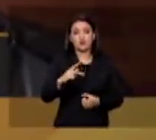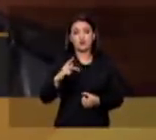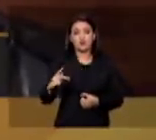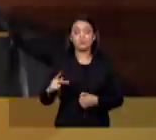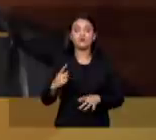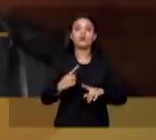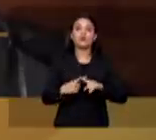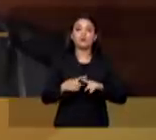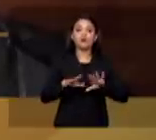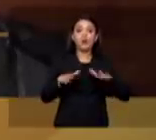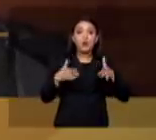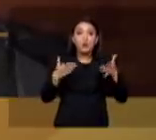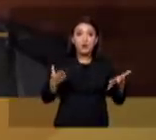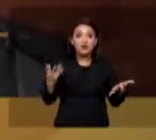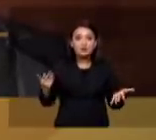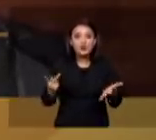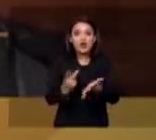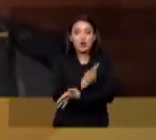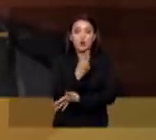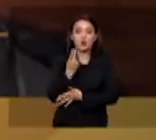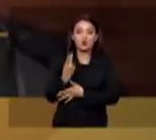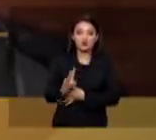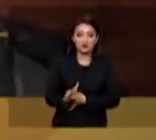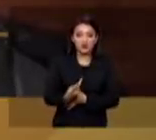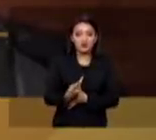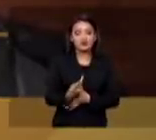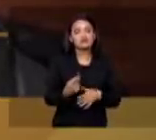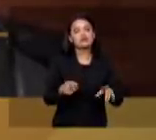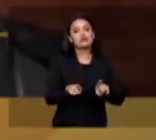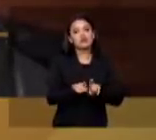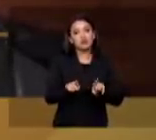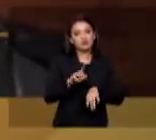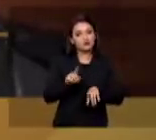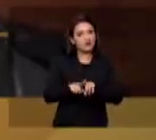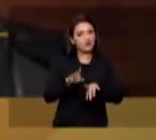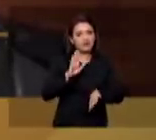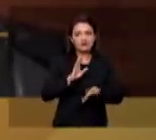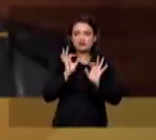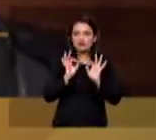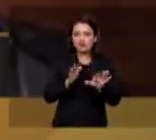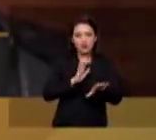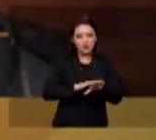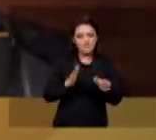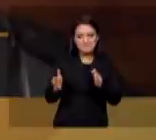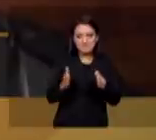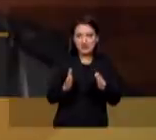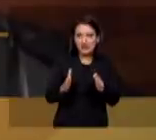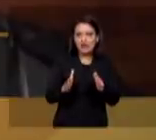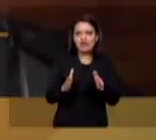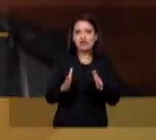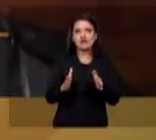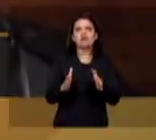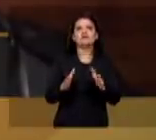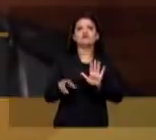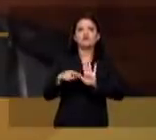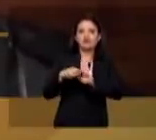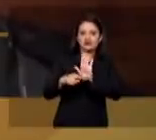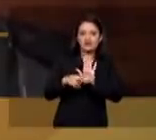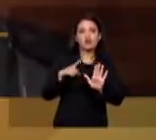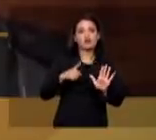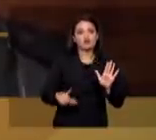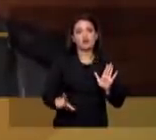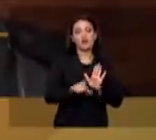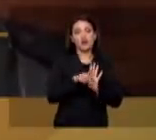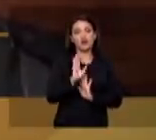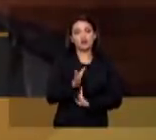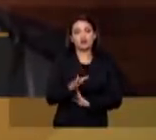pois quando aforadas de forma concomitante no prazo e modo previsto em lei. Aí sim, sem